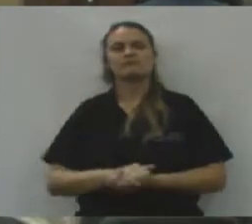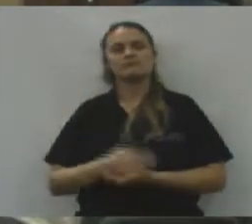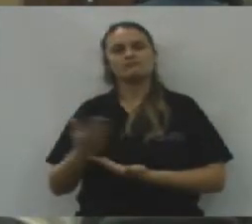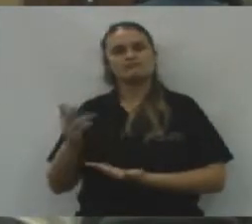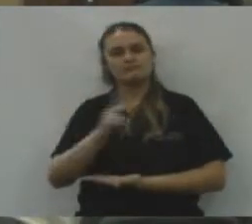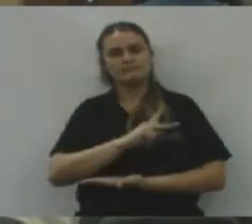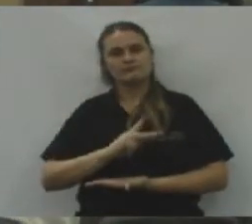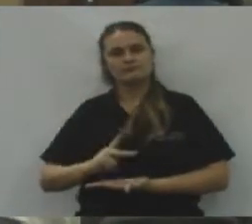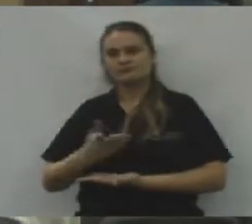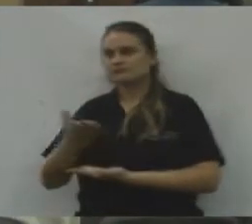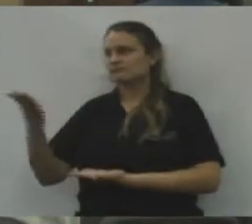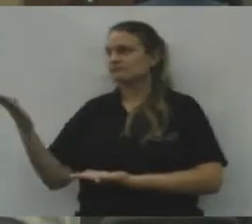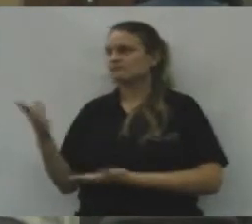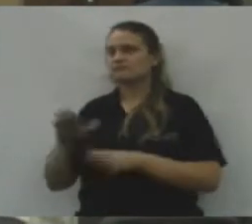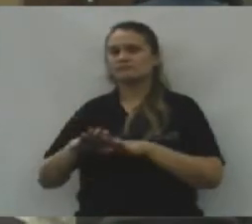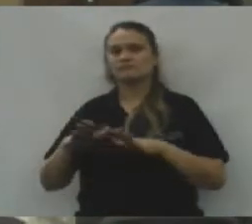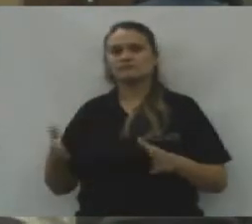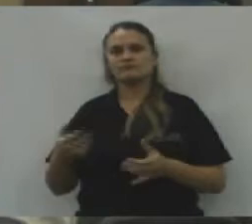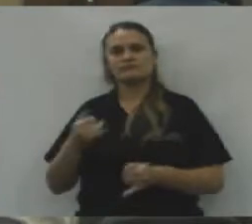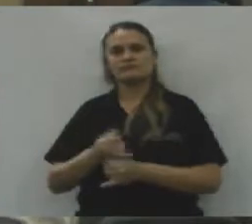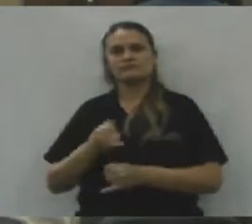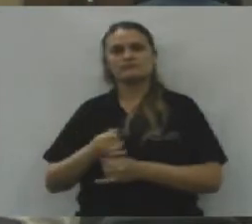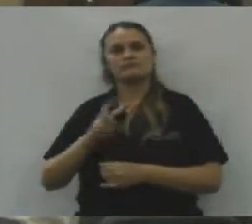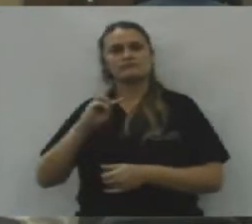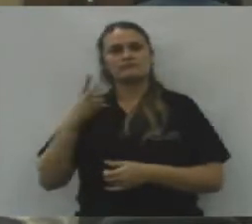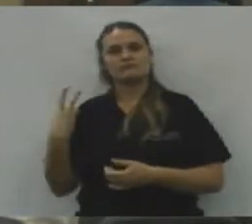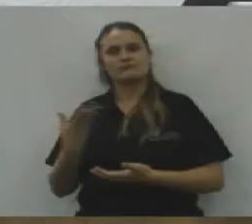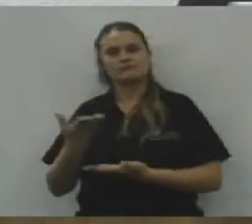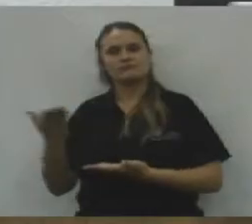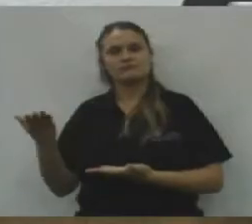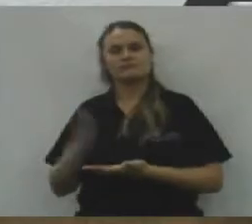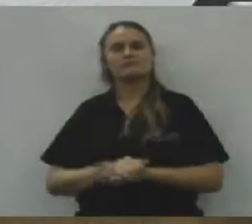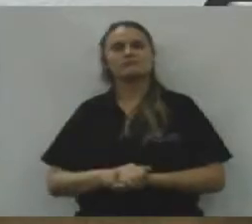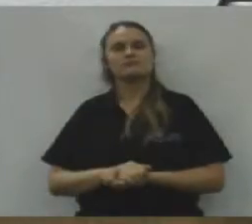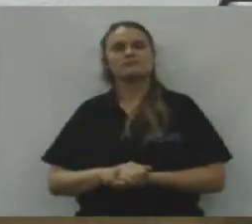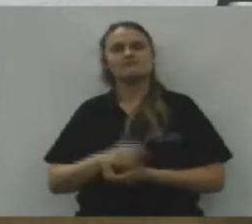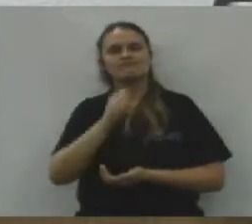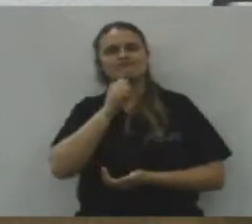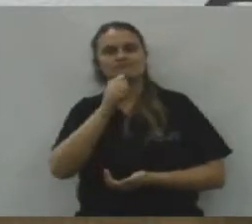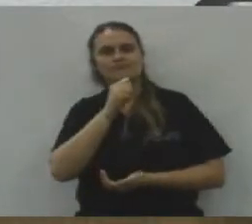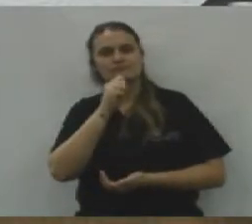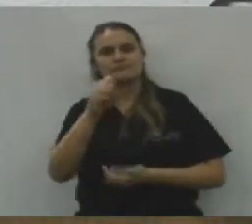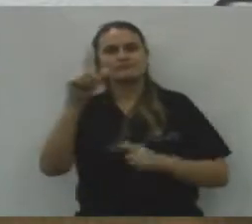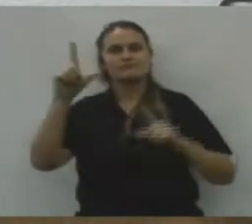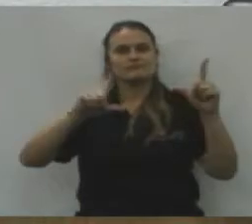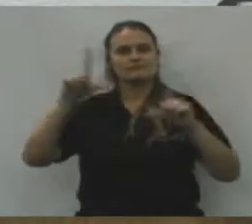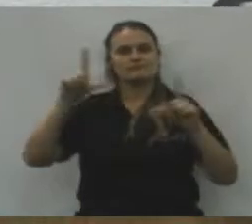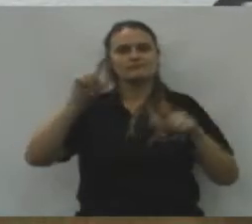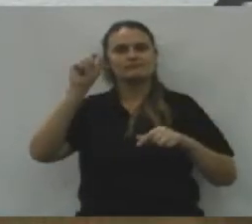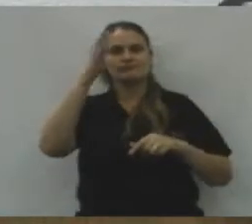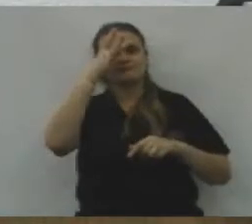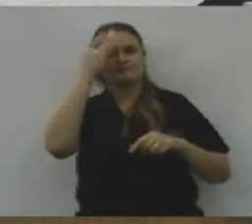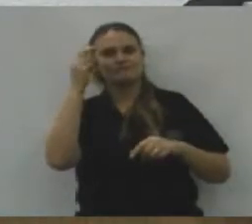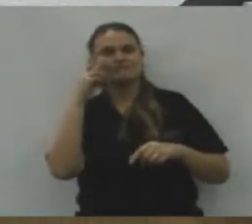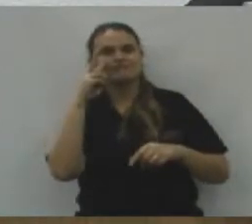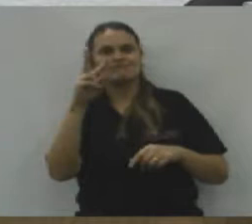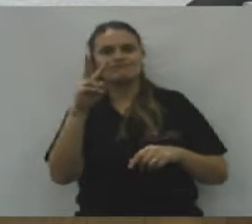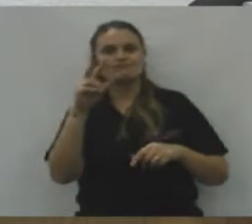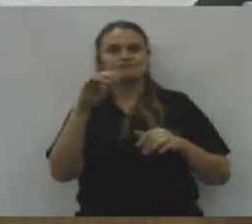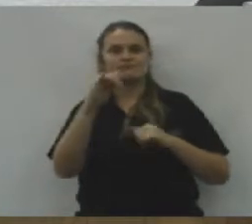Senhor presidente, demais membros da mesa diretora, senhores vereadores, vereadora, imprensa falada, escrita, televisionada, quem nos acompanha